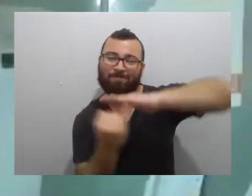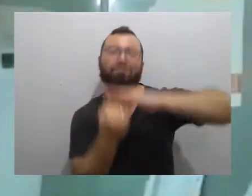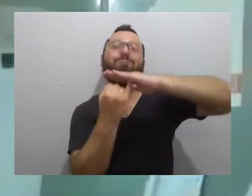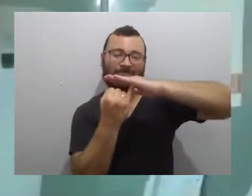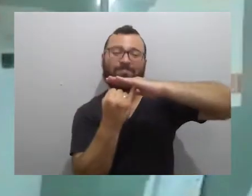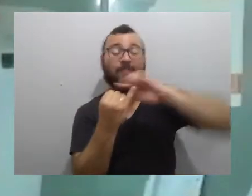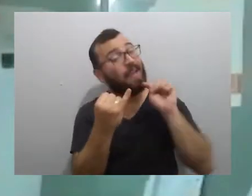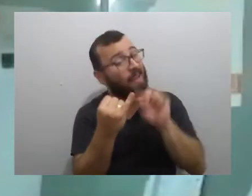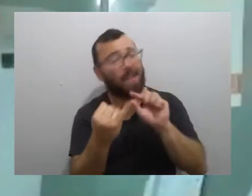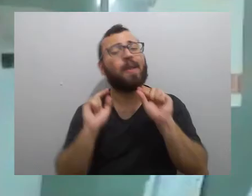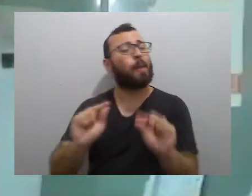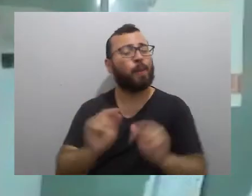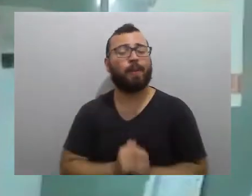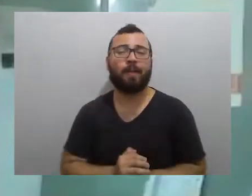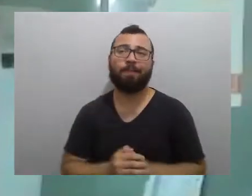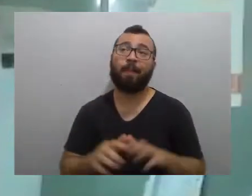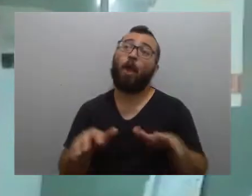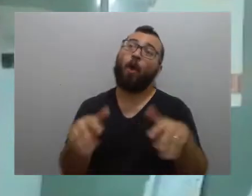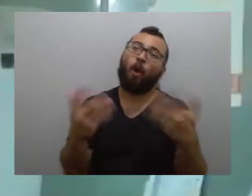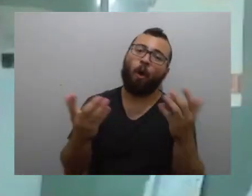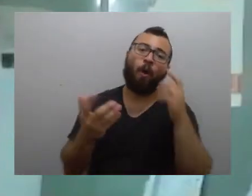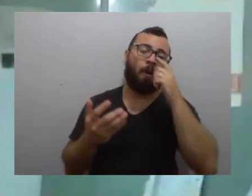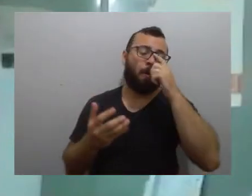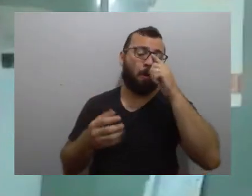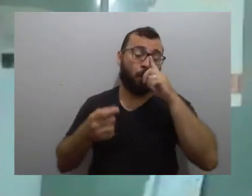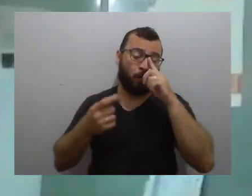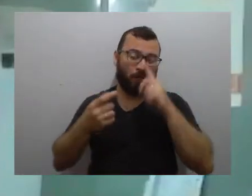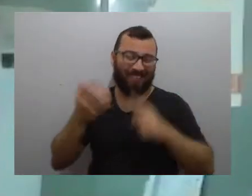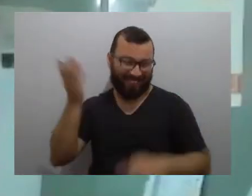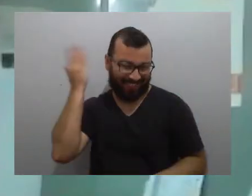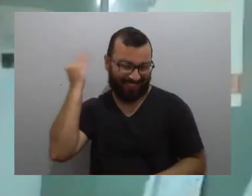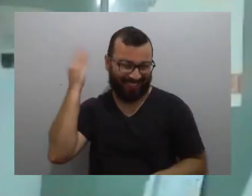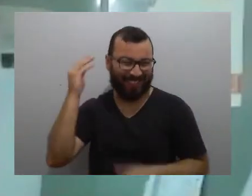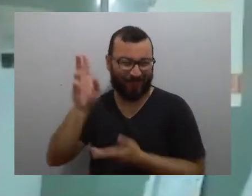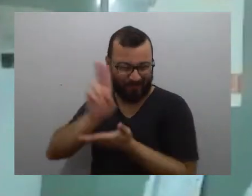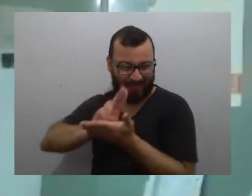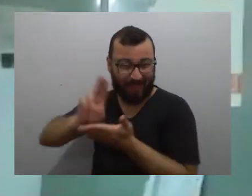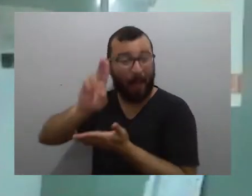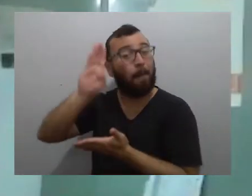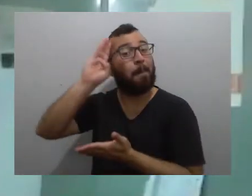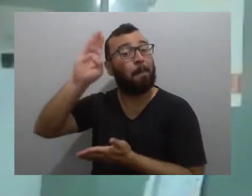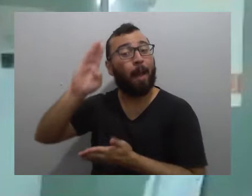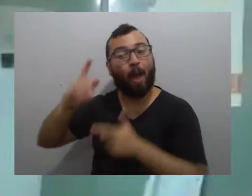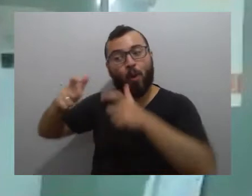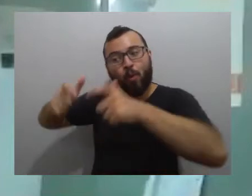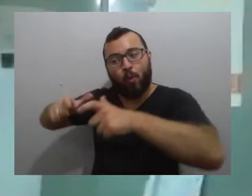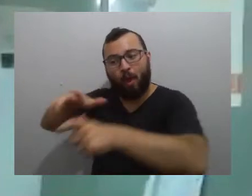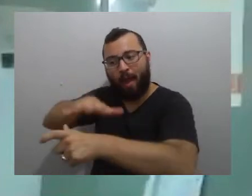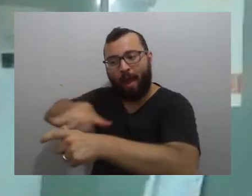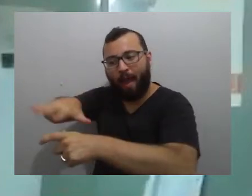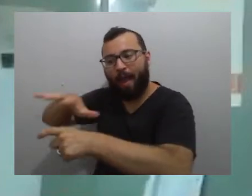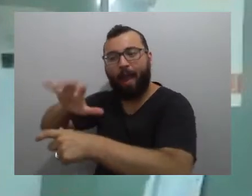área da engenharia, não tem pesquisa e precisa de reforço científico. Para isso,